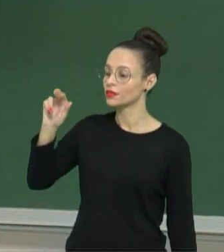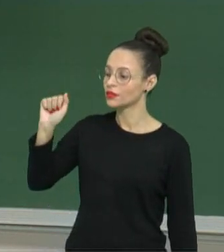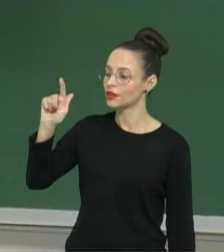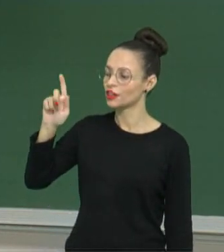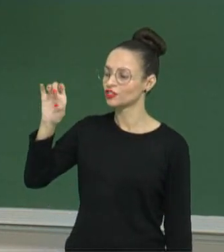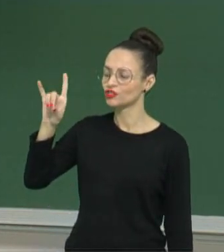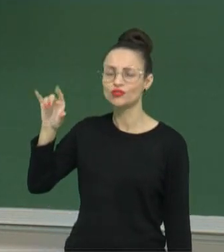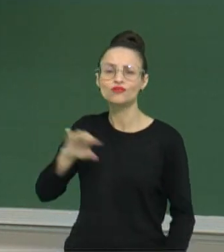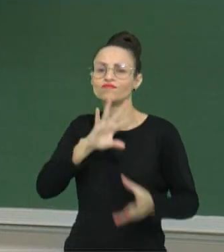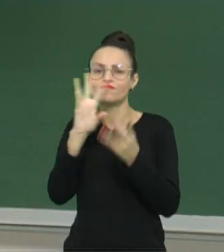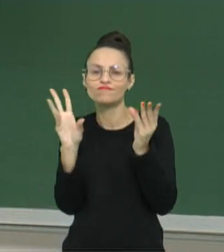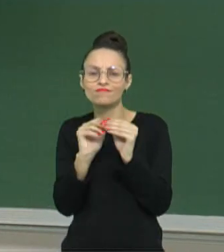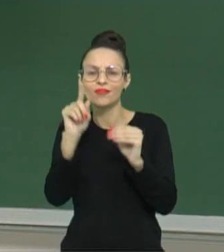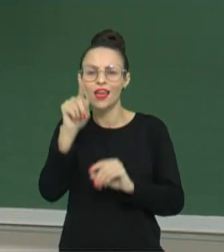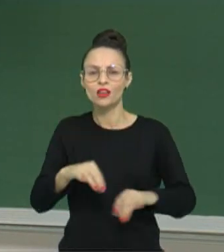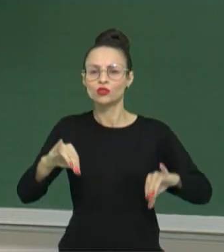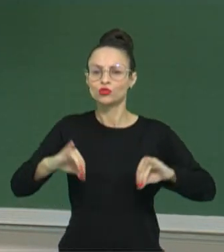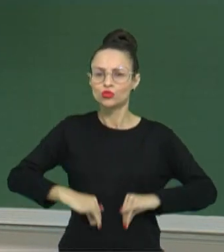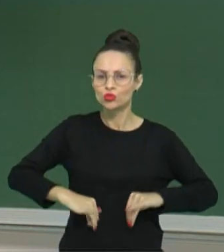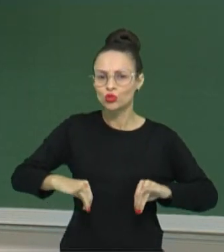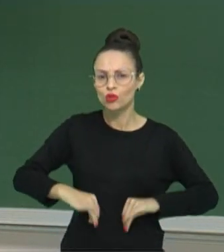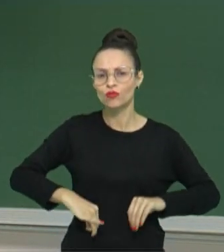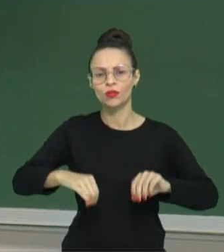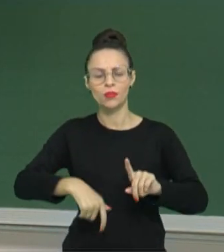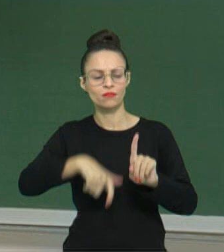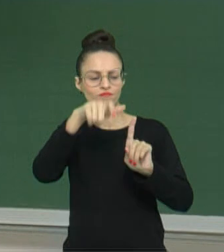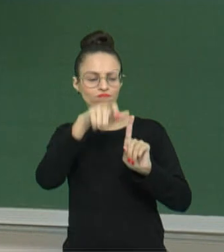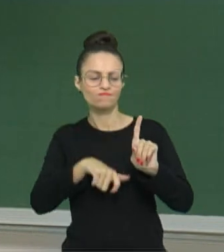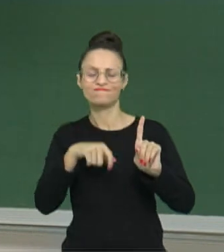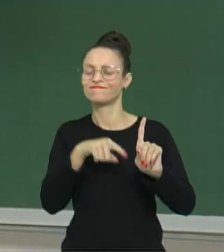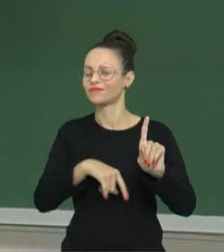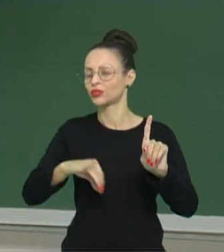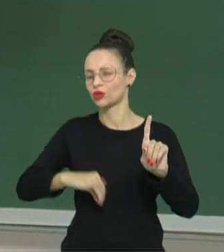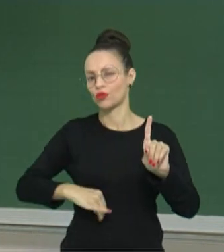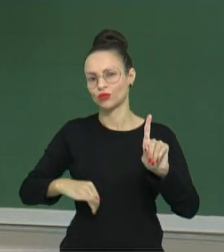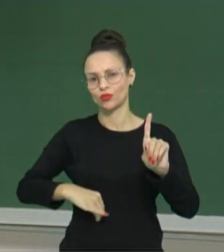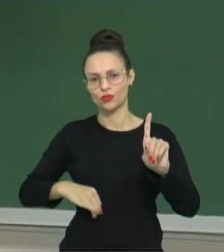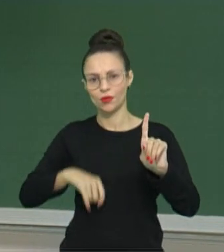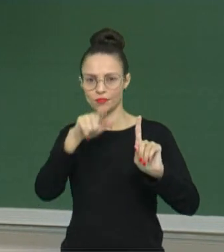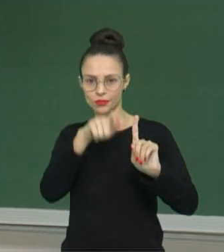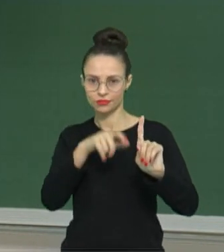ela representa o sofrimento, a dor, a irracionalidade.